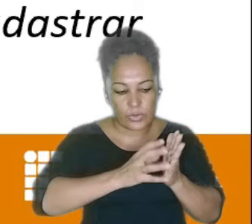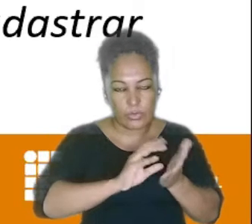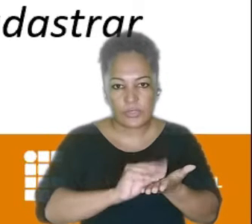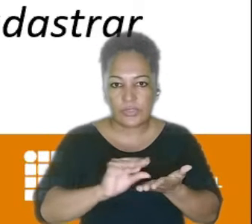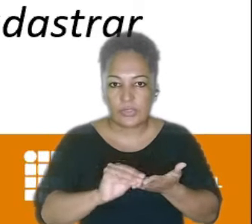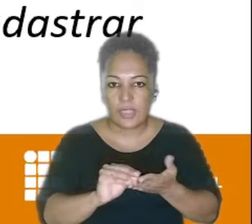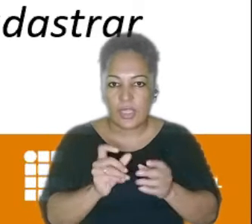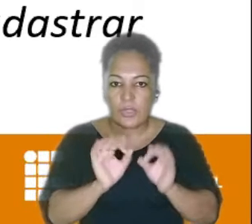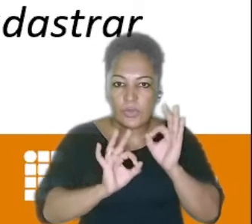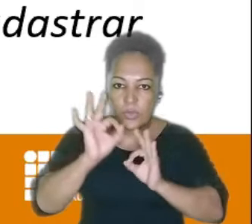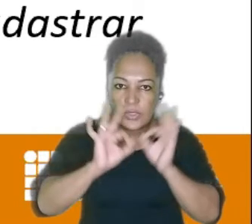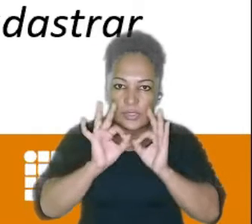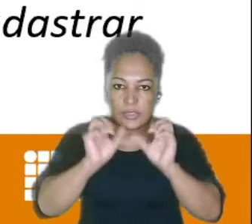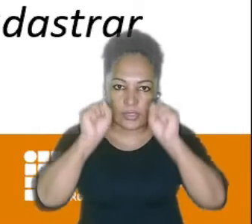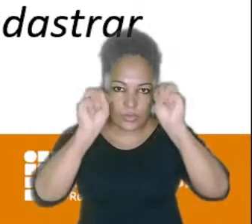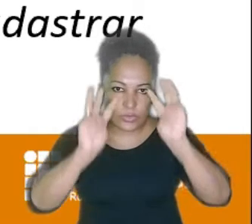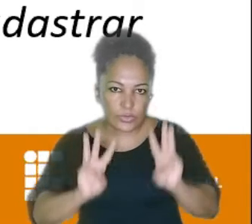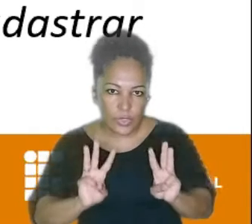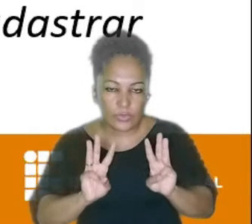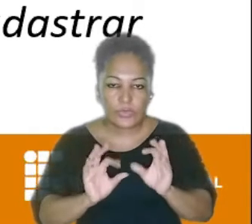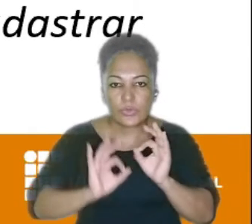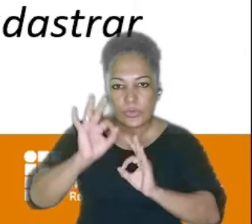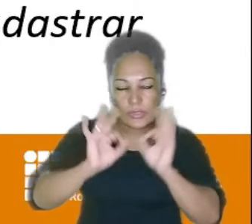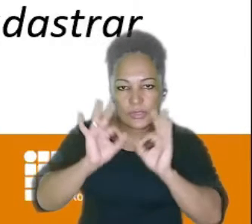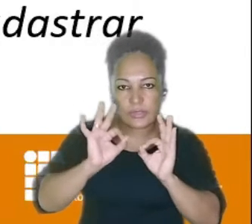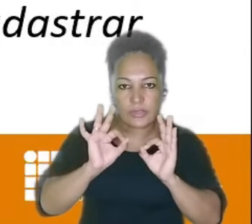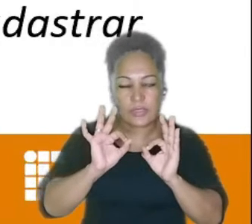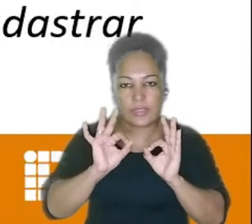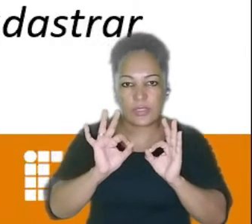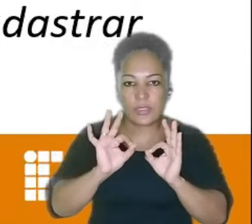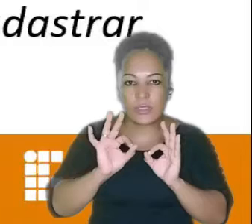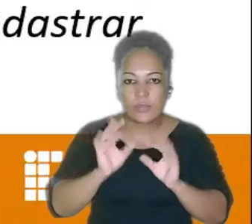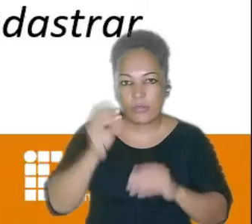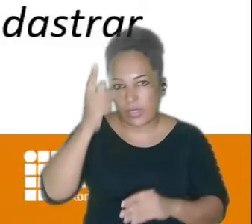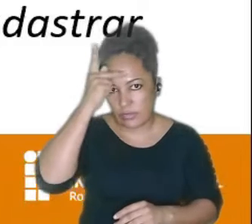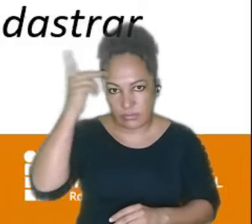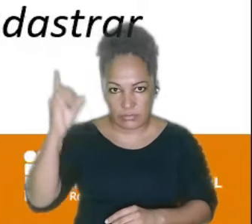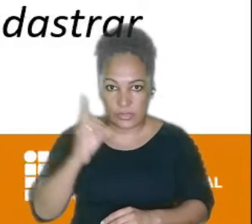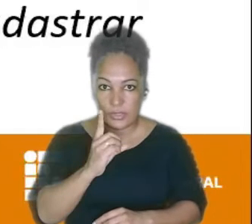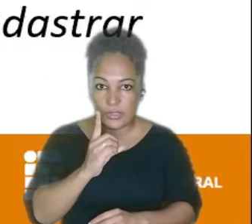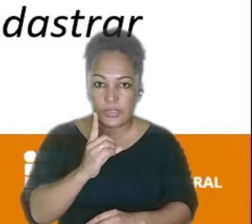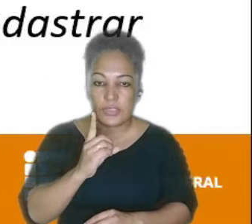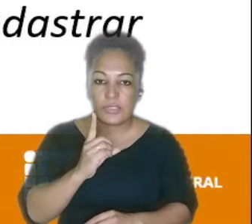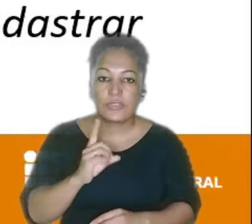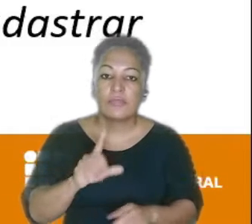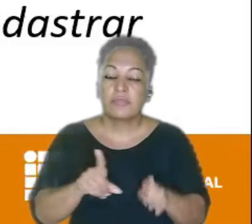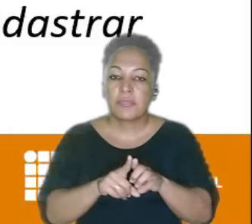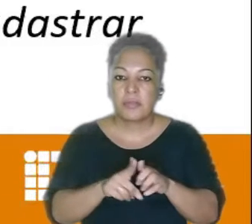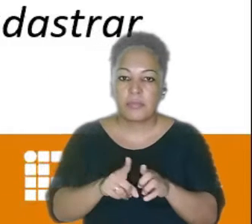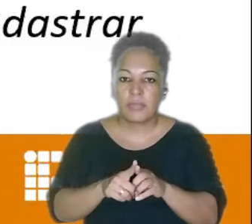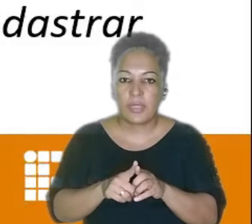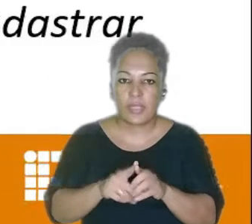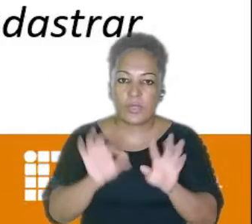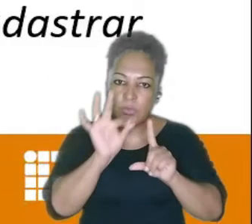dados descreve os requisitos de softwares levantados para o cliente, né, para os clientes.